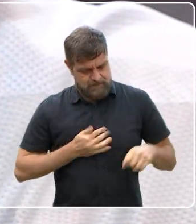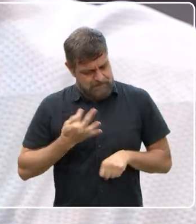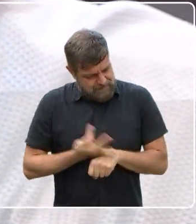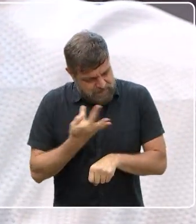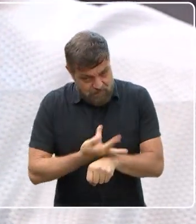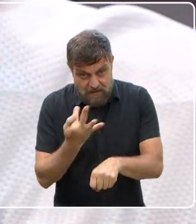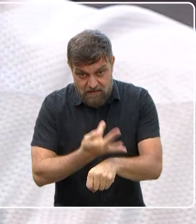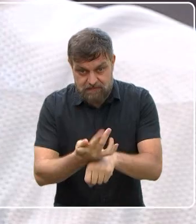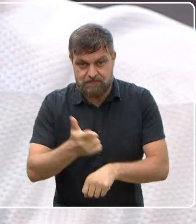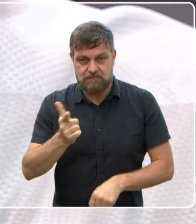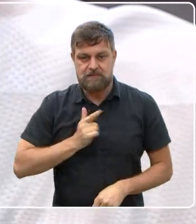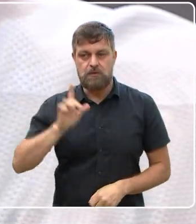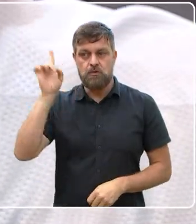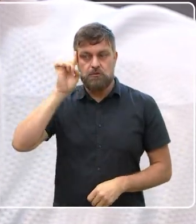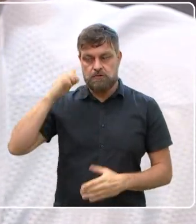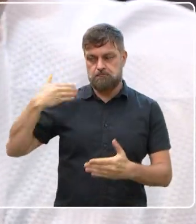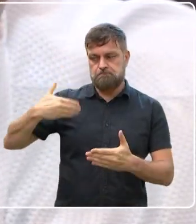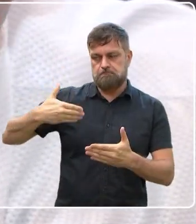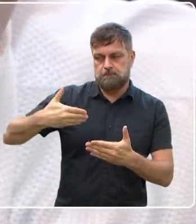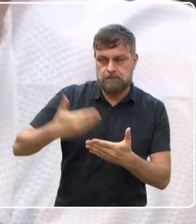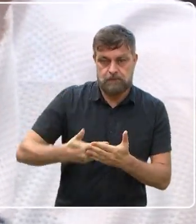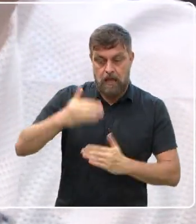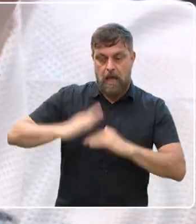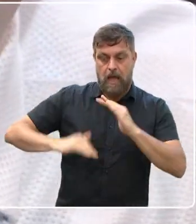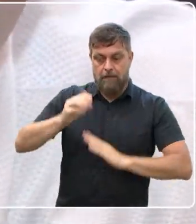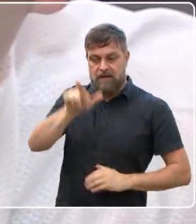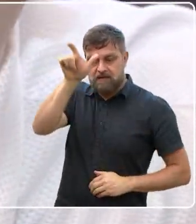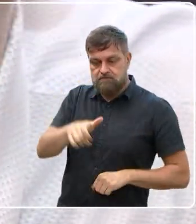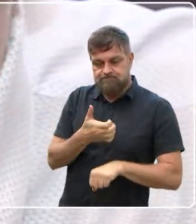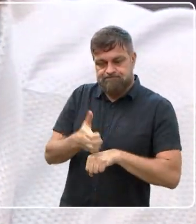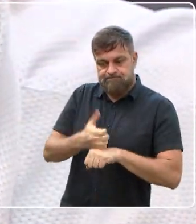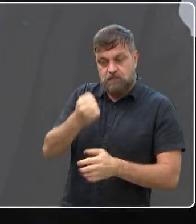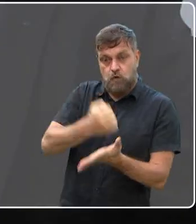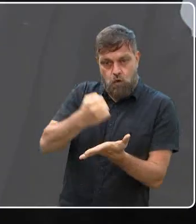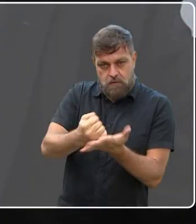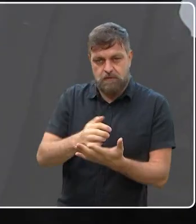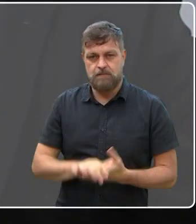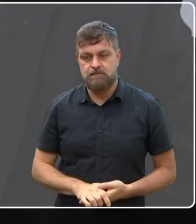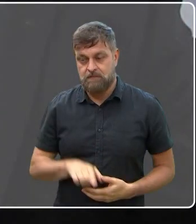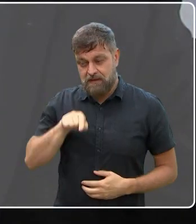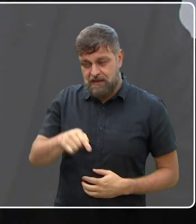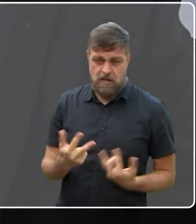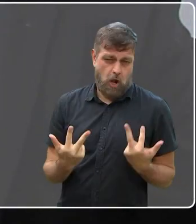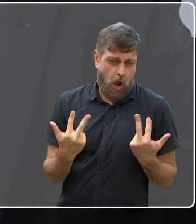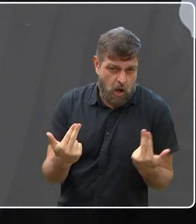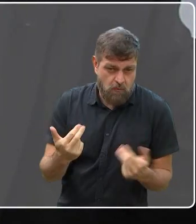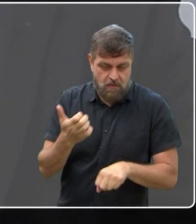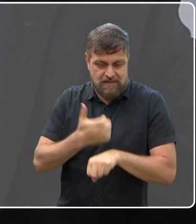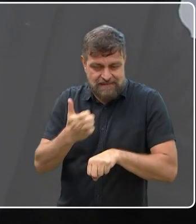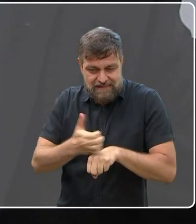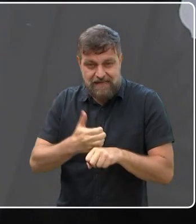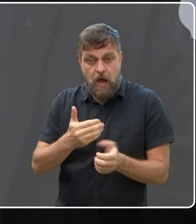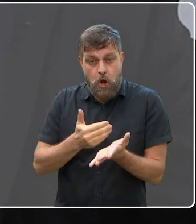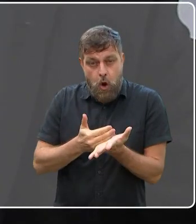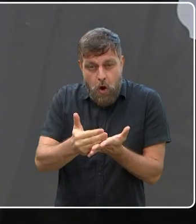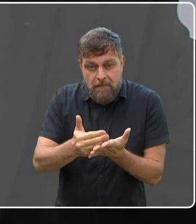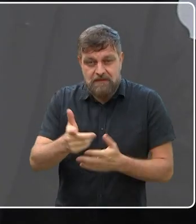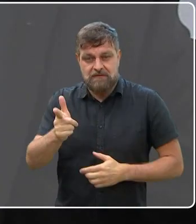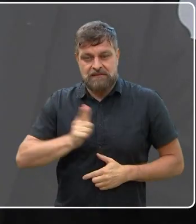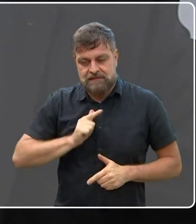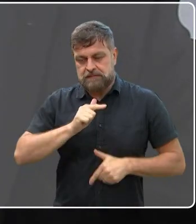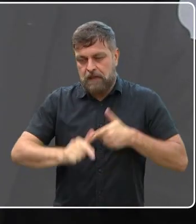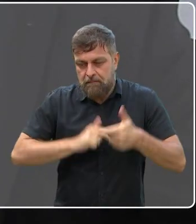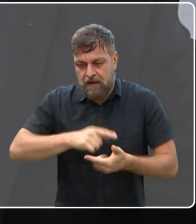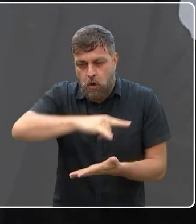foi reconhecida com o dia a dia da atuação do recém-contratado. Como todo estagiário, no início, faz